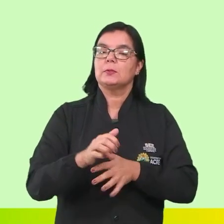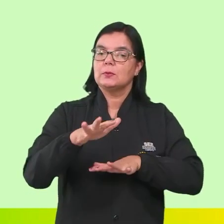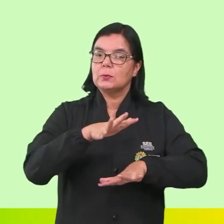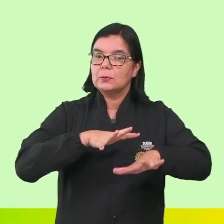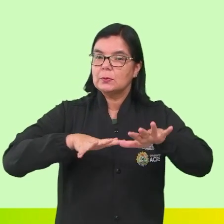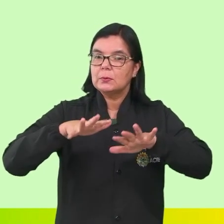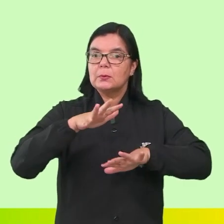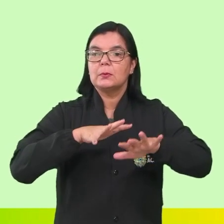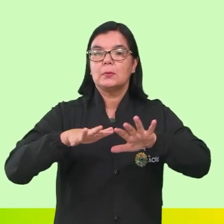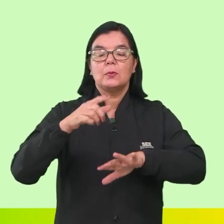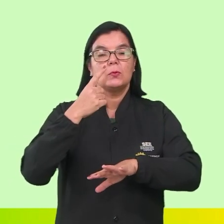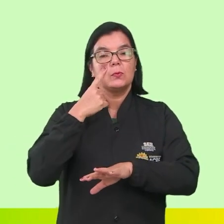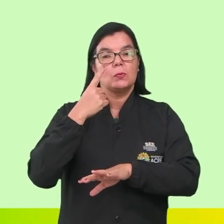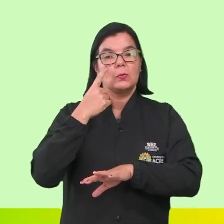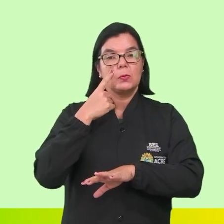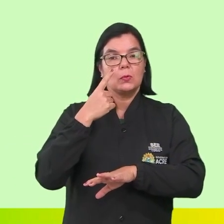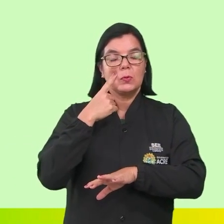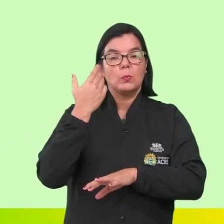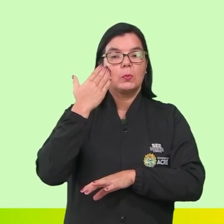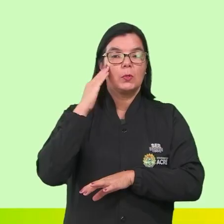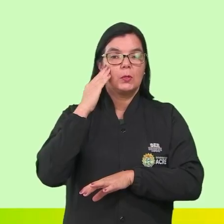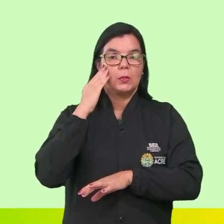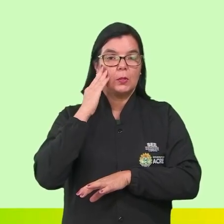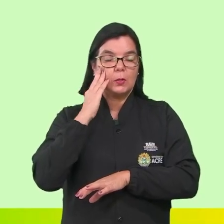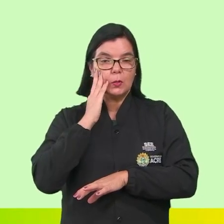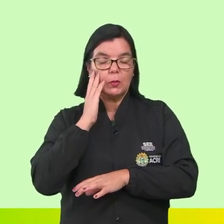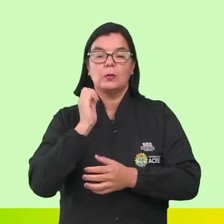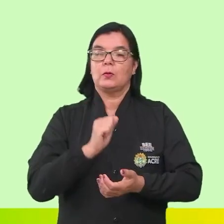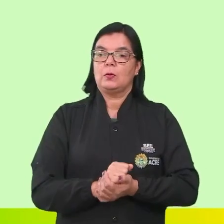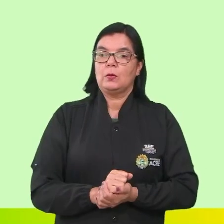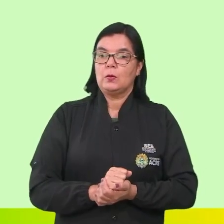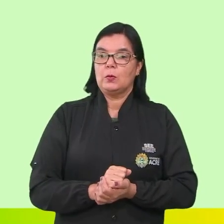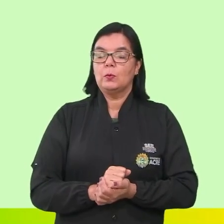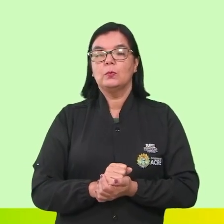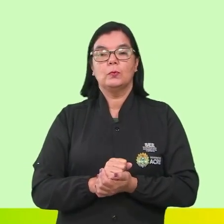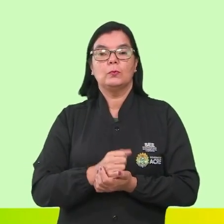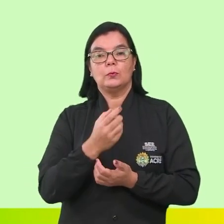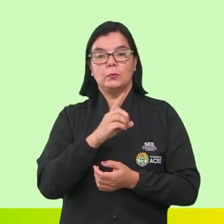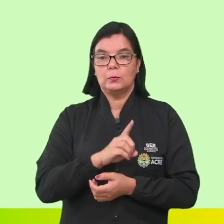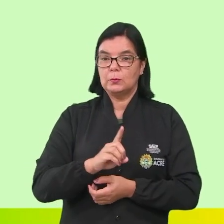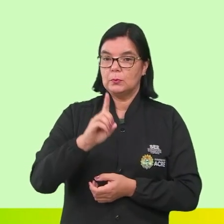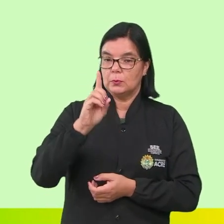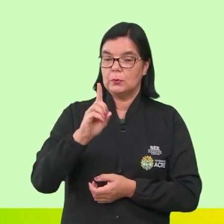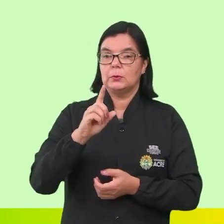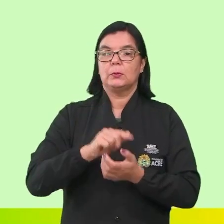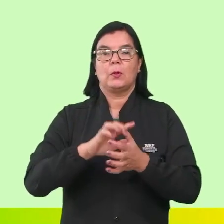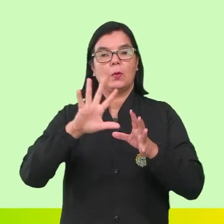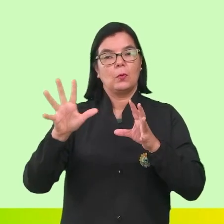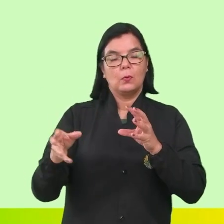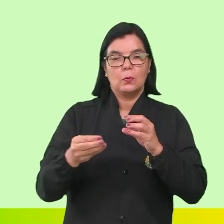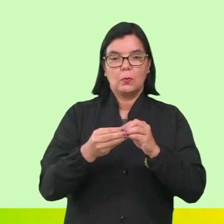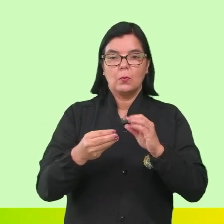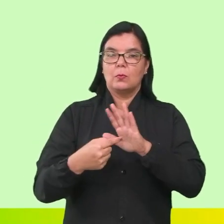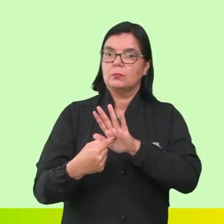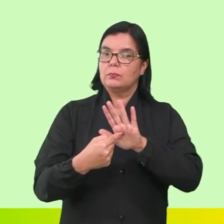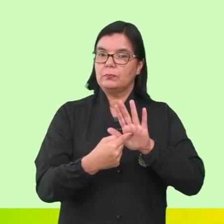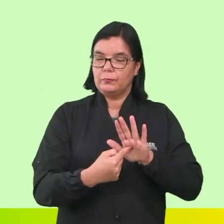práticas e rituais e visam compreender o divino. Então, elas englobam